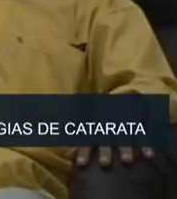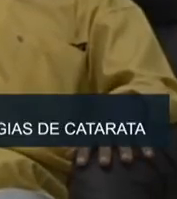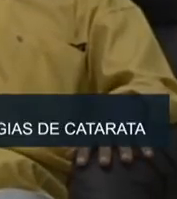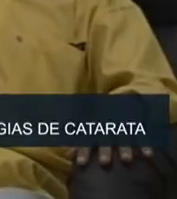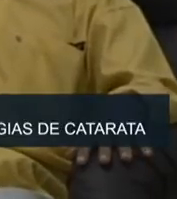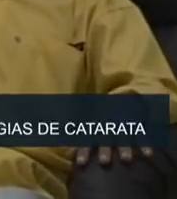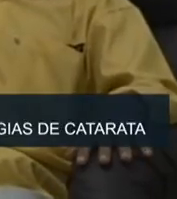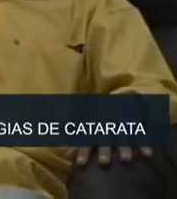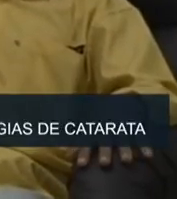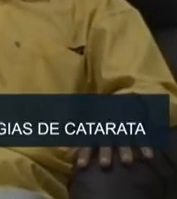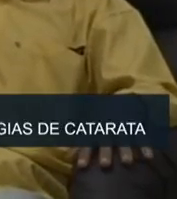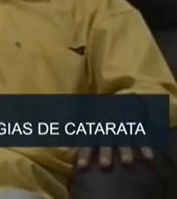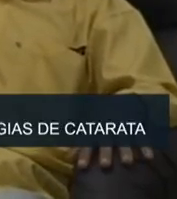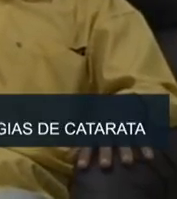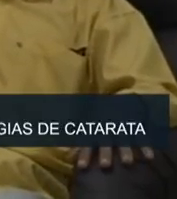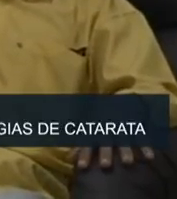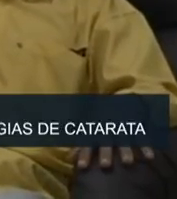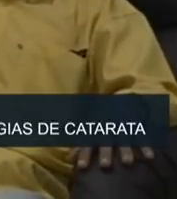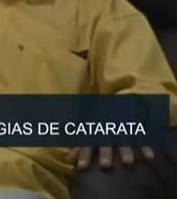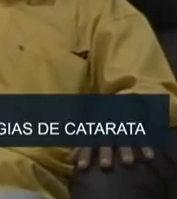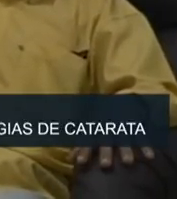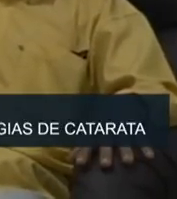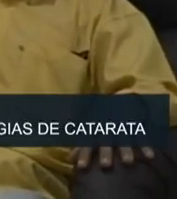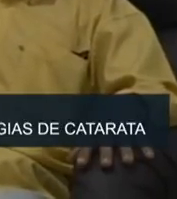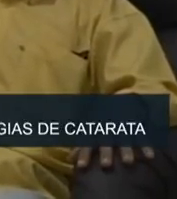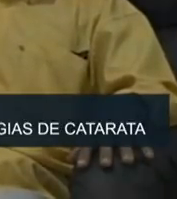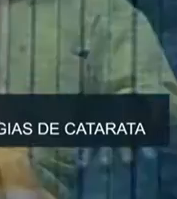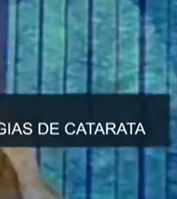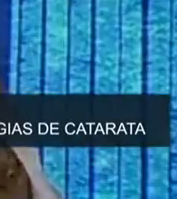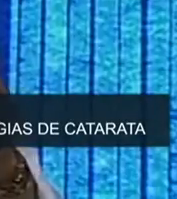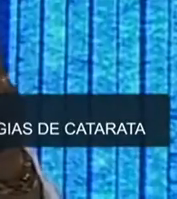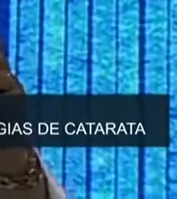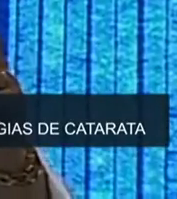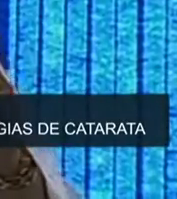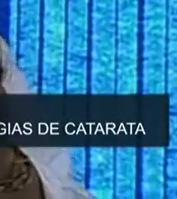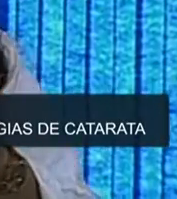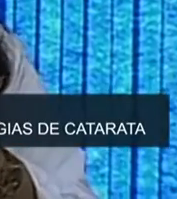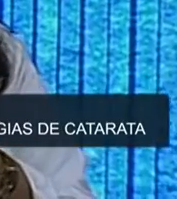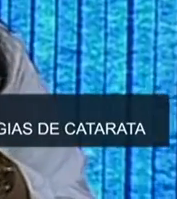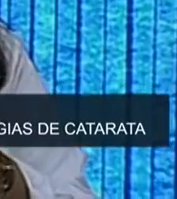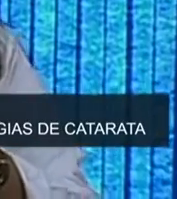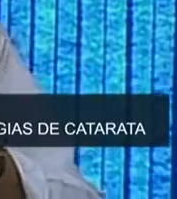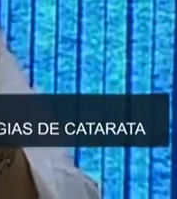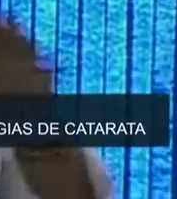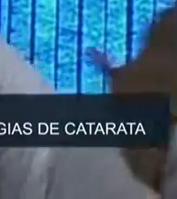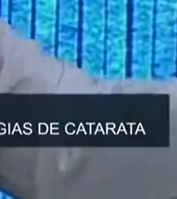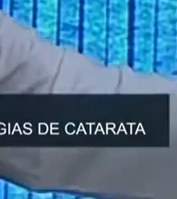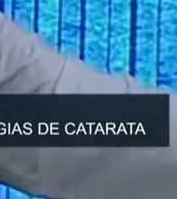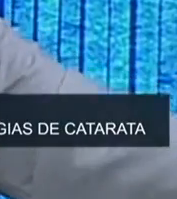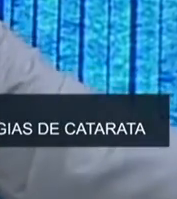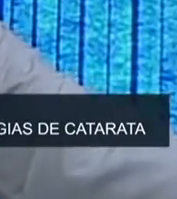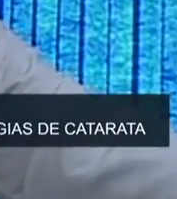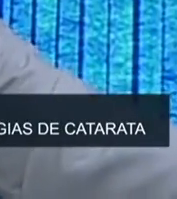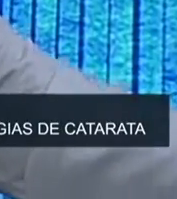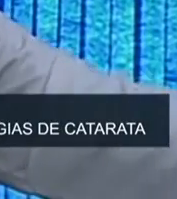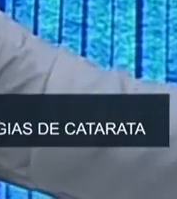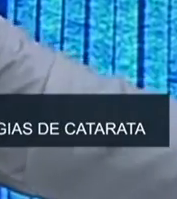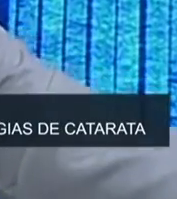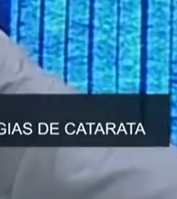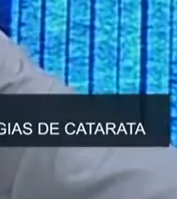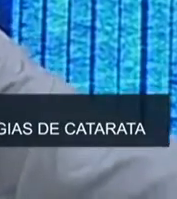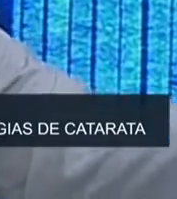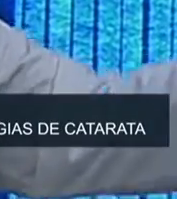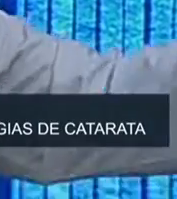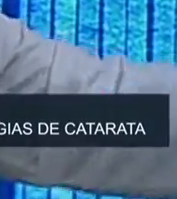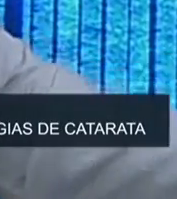intercorrência comum uma dor intensa ocular uma vermelhidão ele faz esse tipo